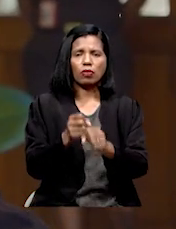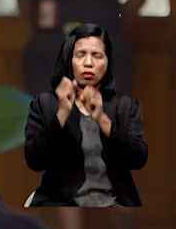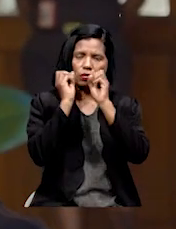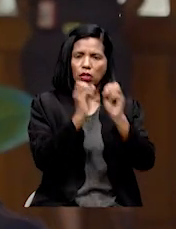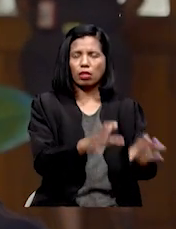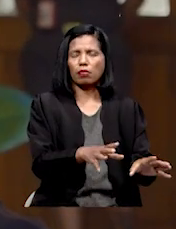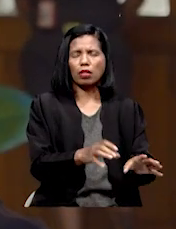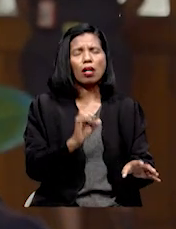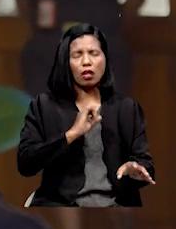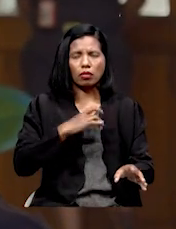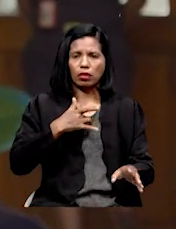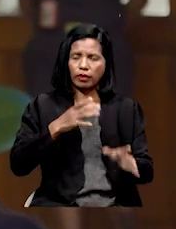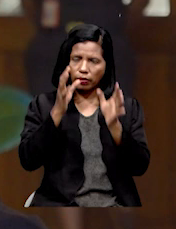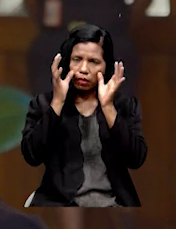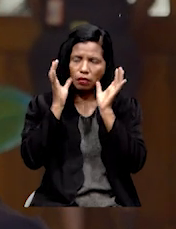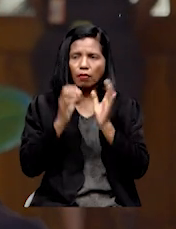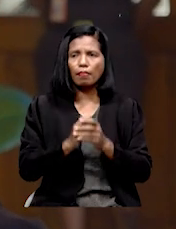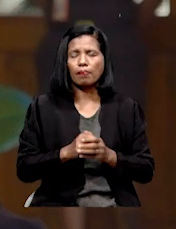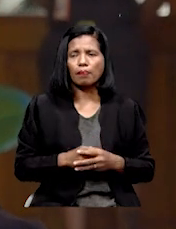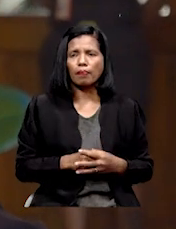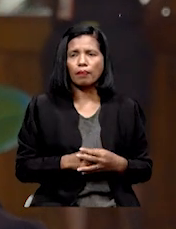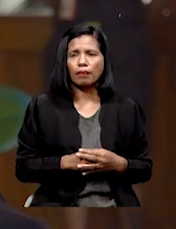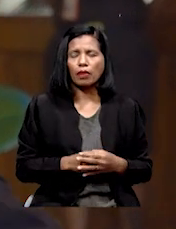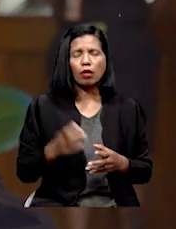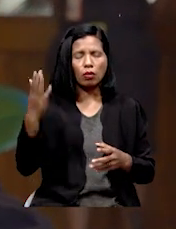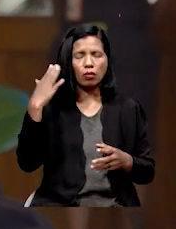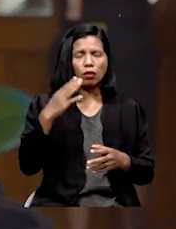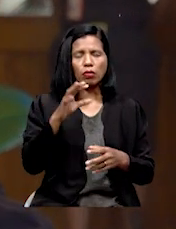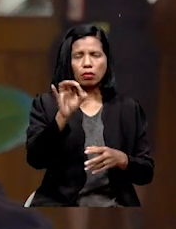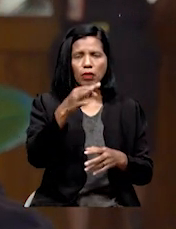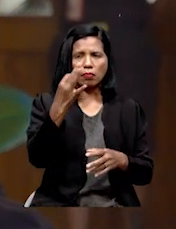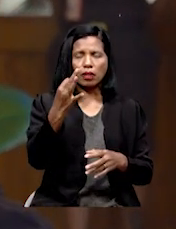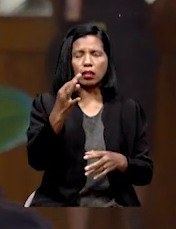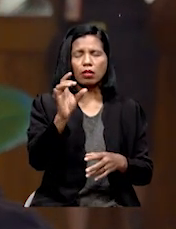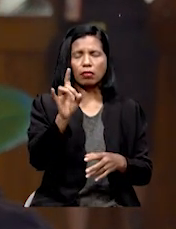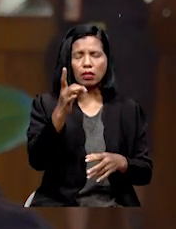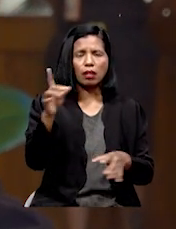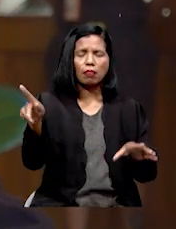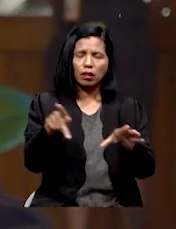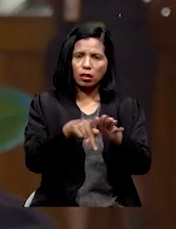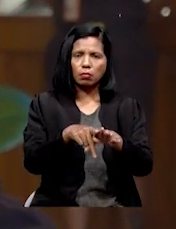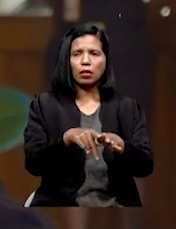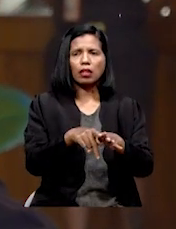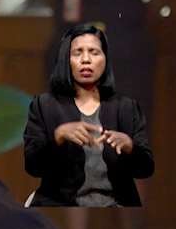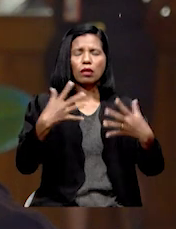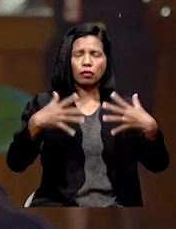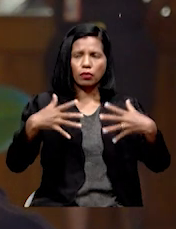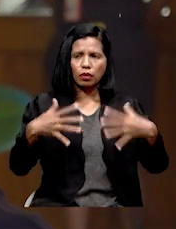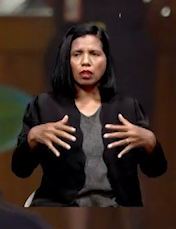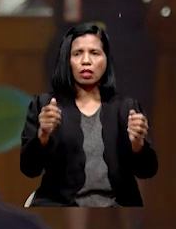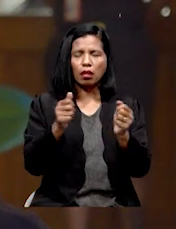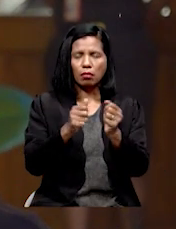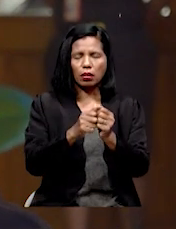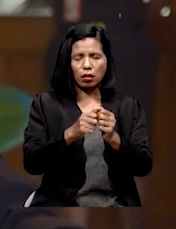am triste los. I how ida ke uluk se 19 anos, 18 anos participa ia funo. O itene nai, sua